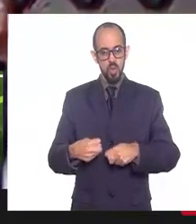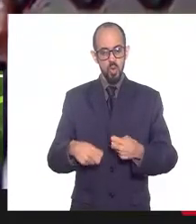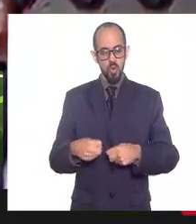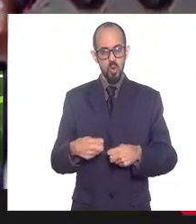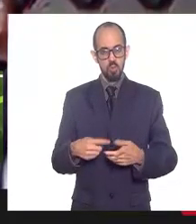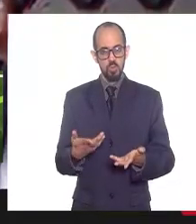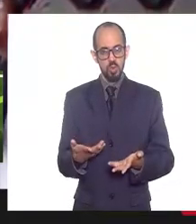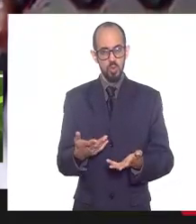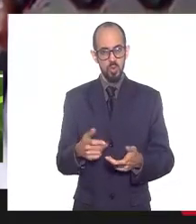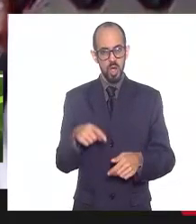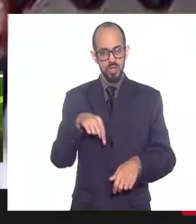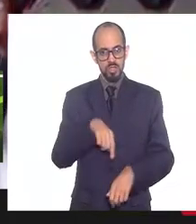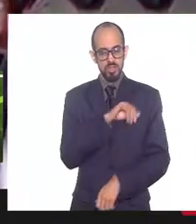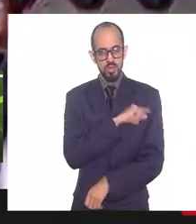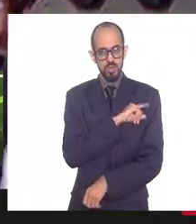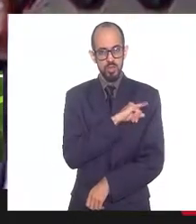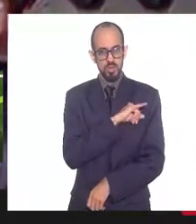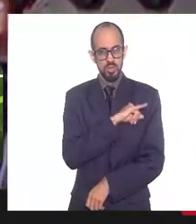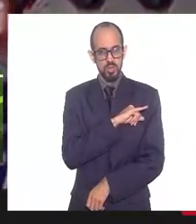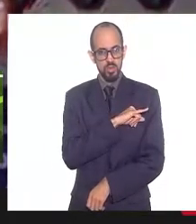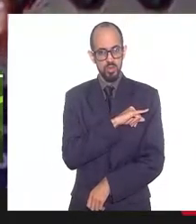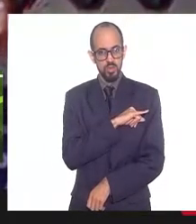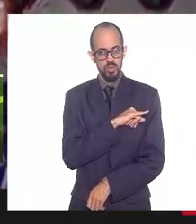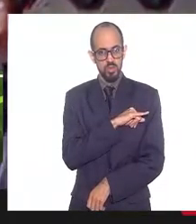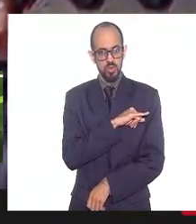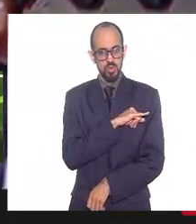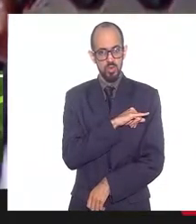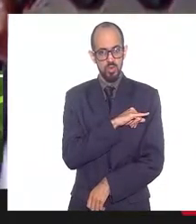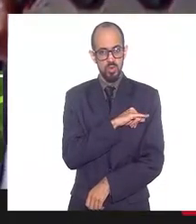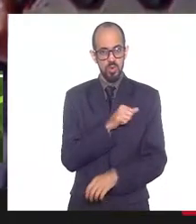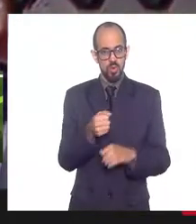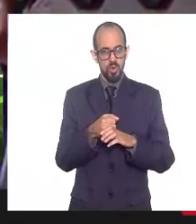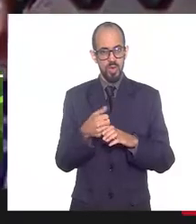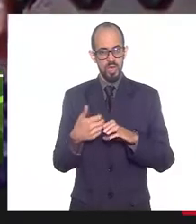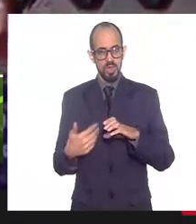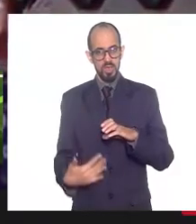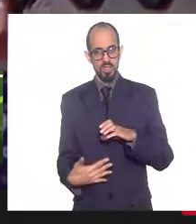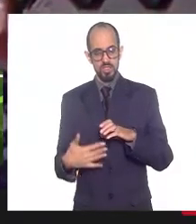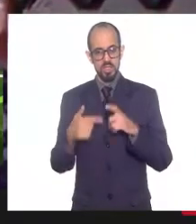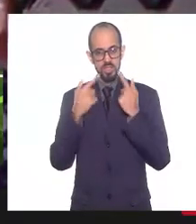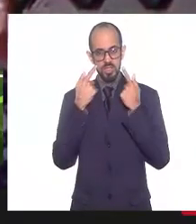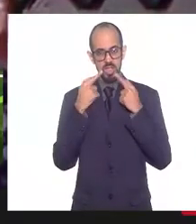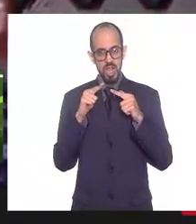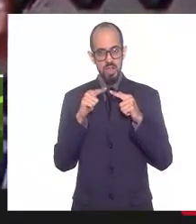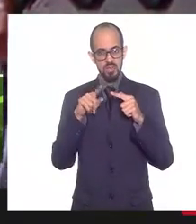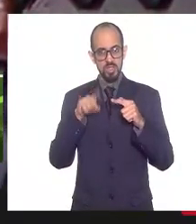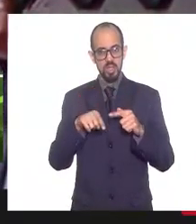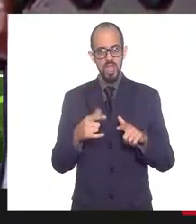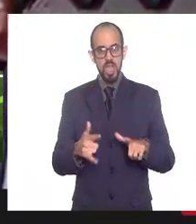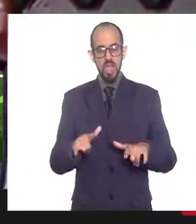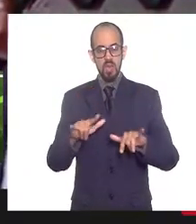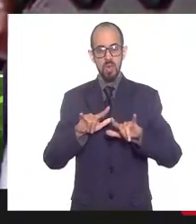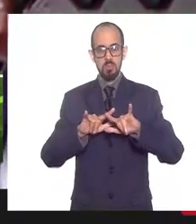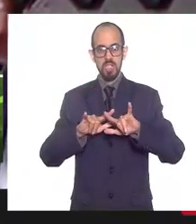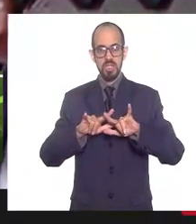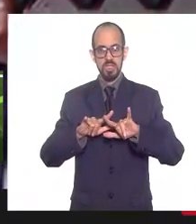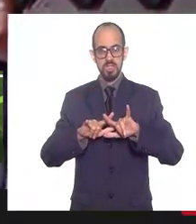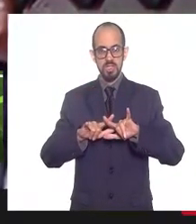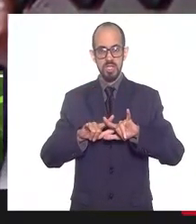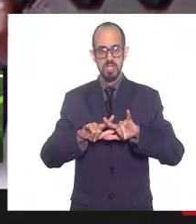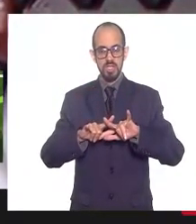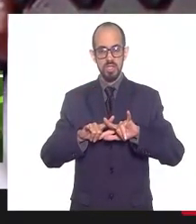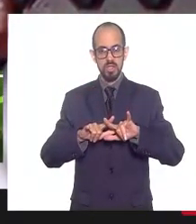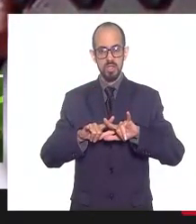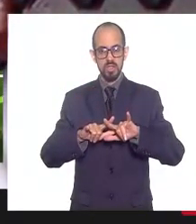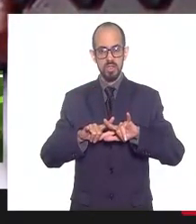do Rio de Janeiro, com elementos gravíssimos de articulação com uma narcomilícia, né,